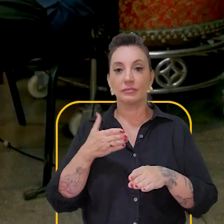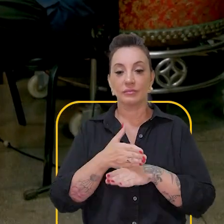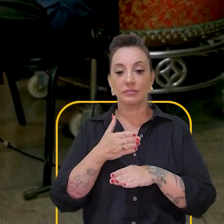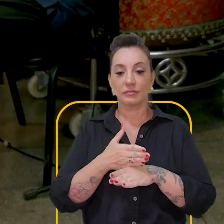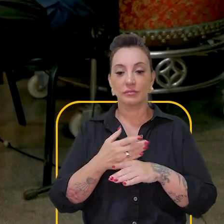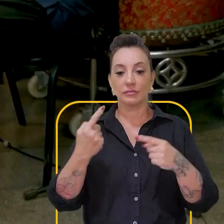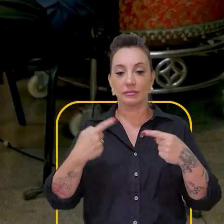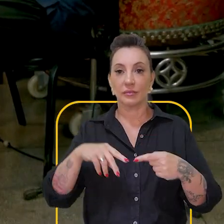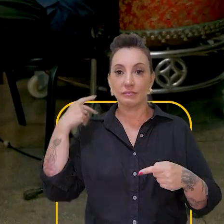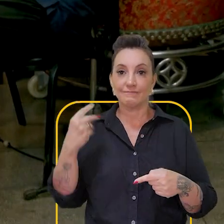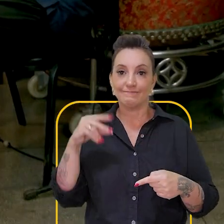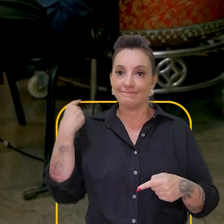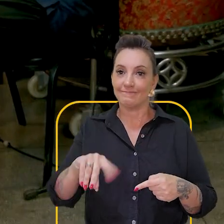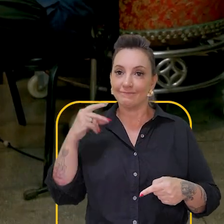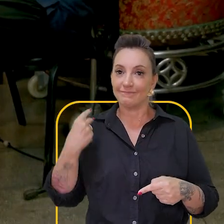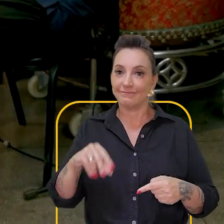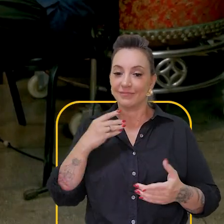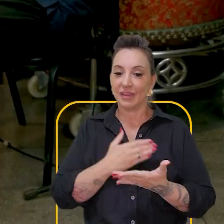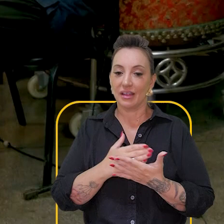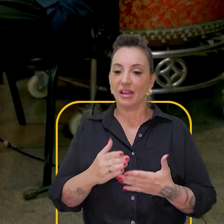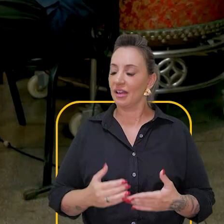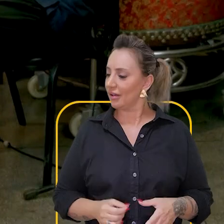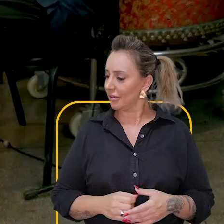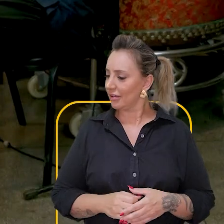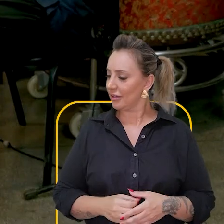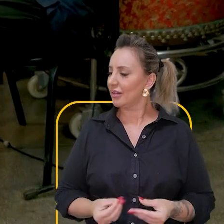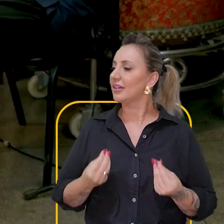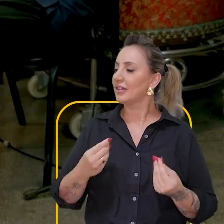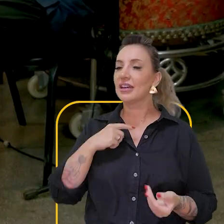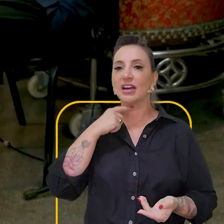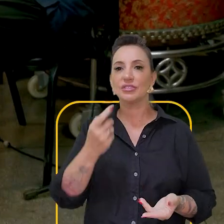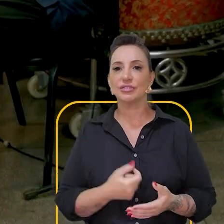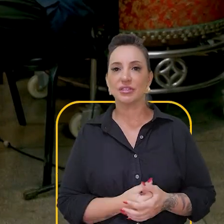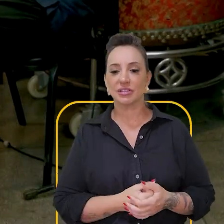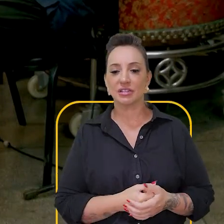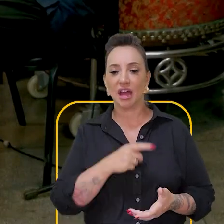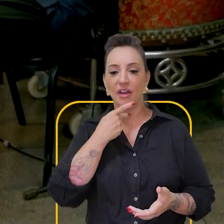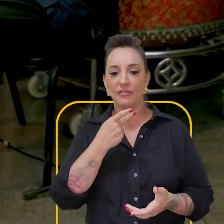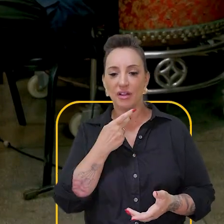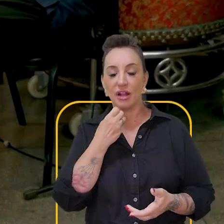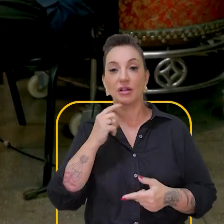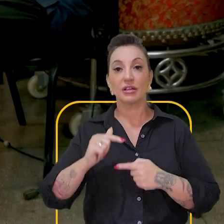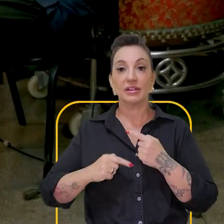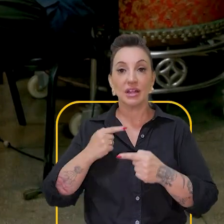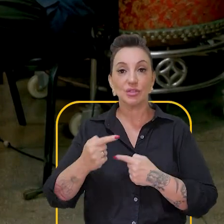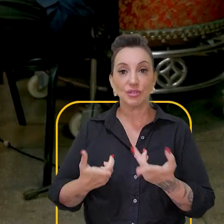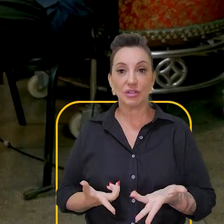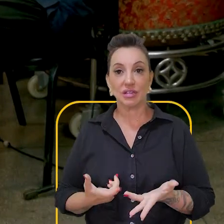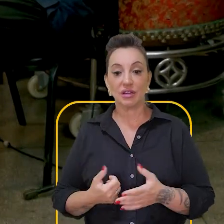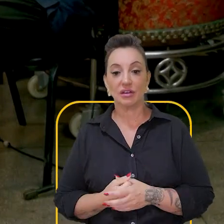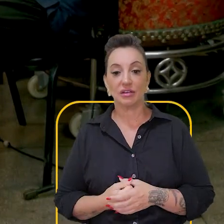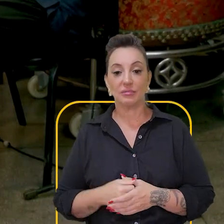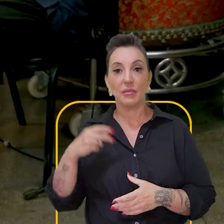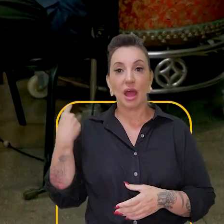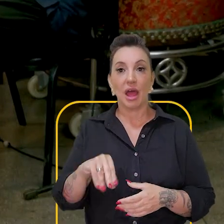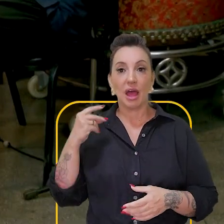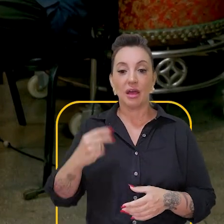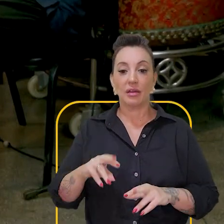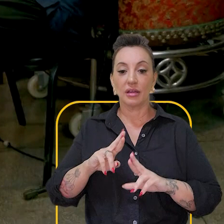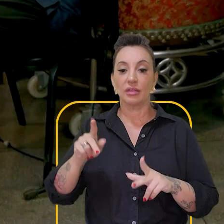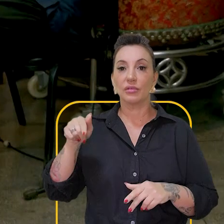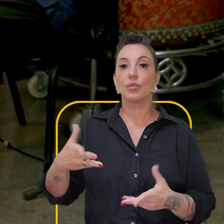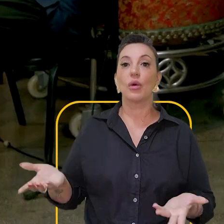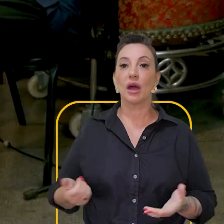tradicional mas apanha de quem não é de que que adianta ser tradicional a gente tem que ser tradicional e ser bom também em todos os sentidos